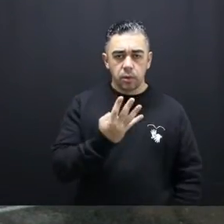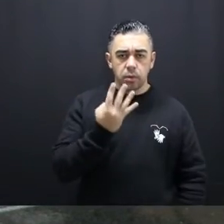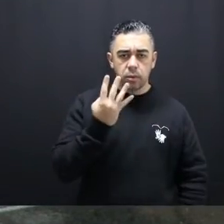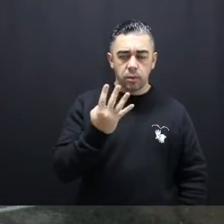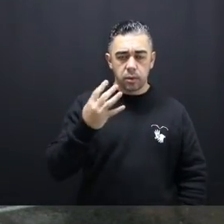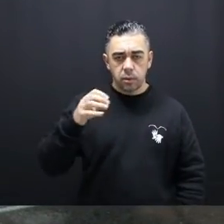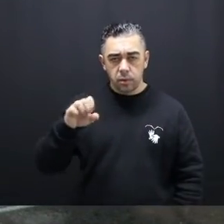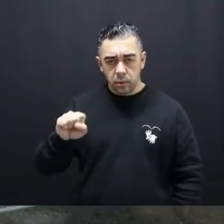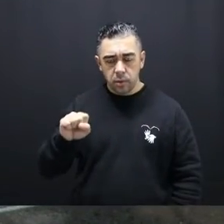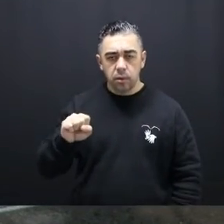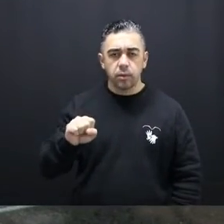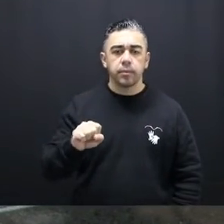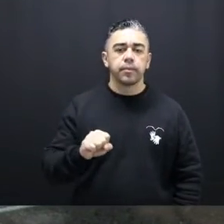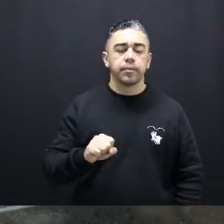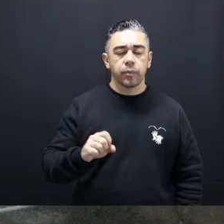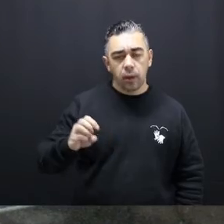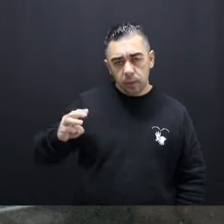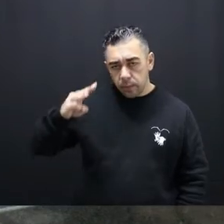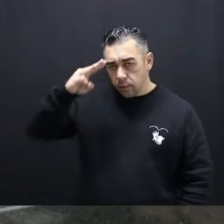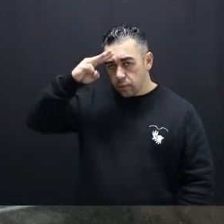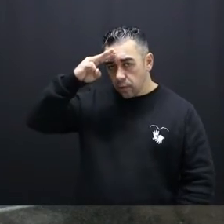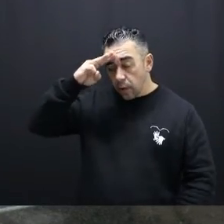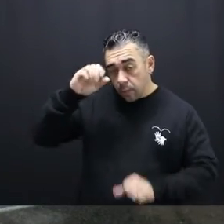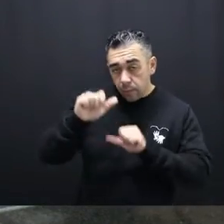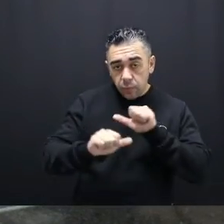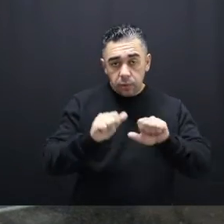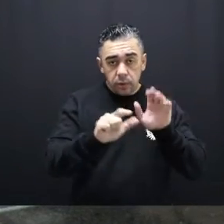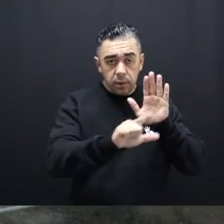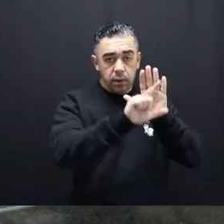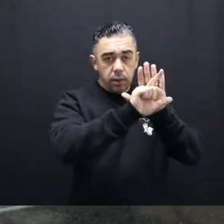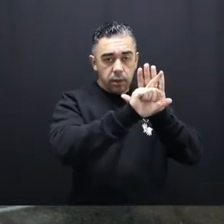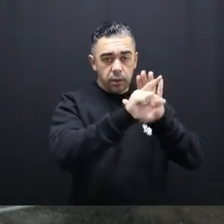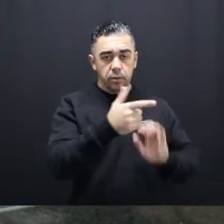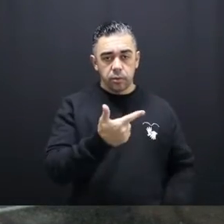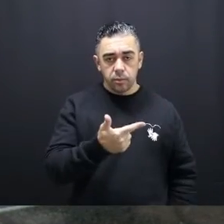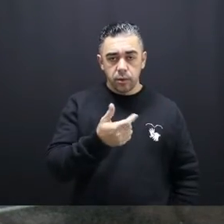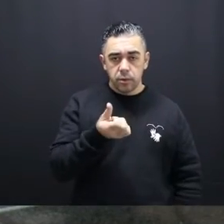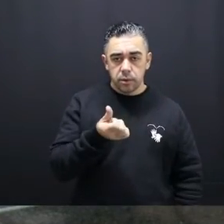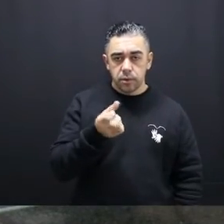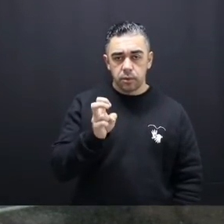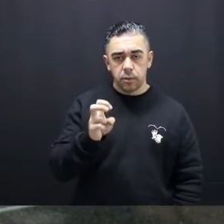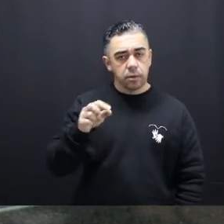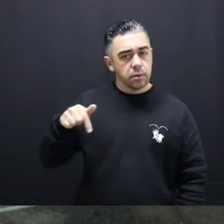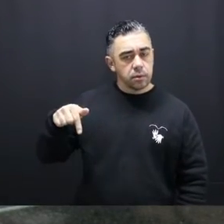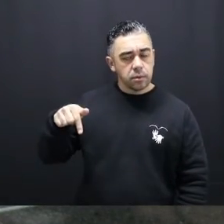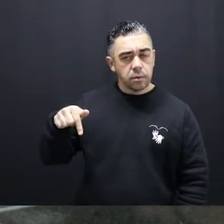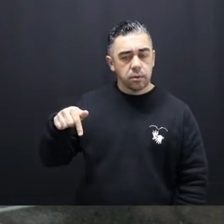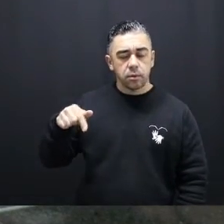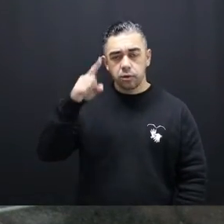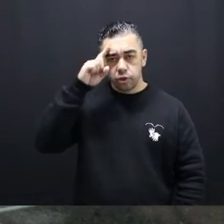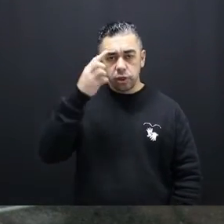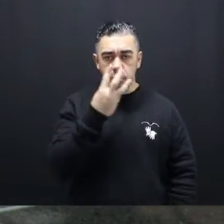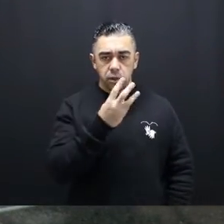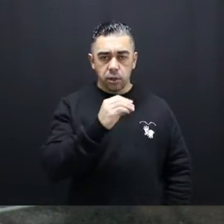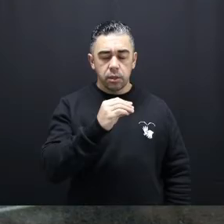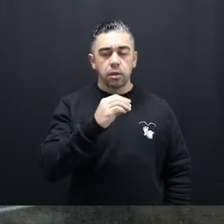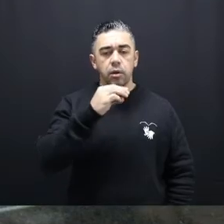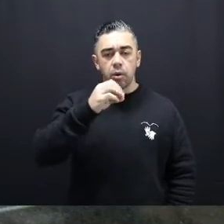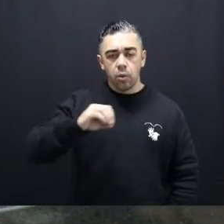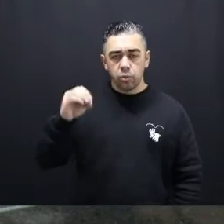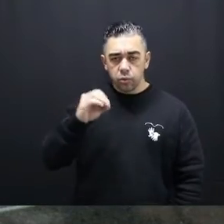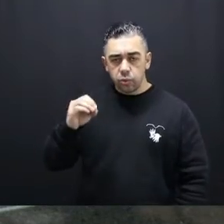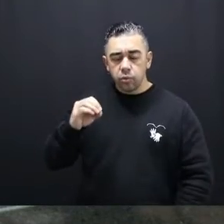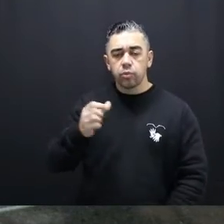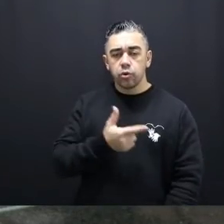448/2002 do vereador delegado Michel que altera a lei no 2.657 de 30 de outubro de dois mil e quinze